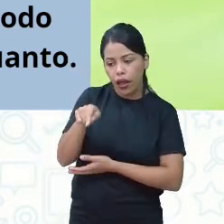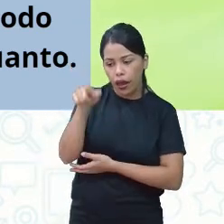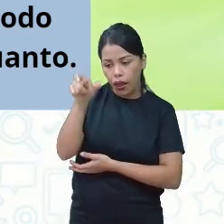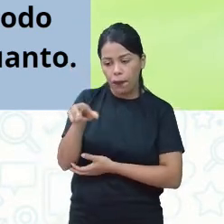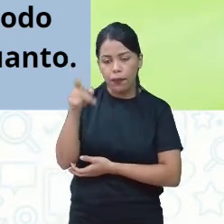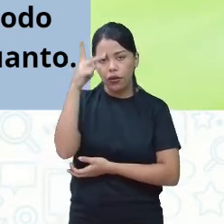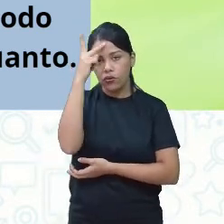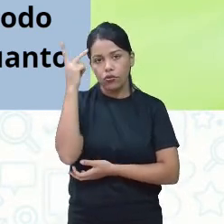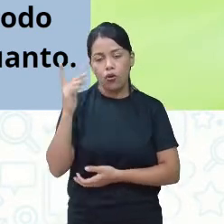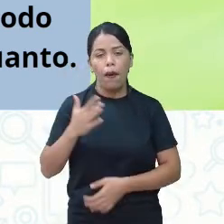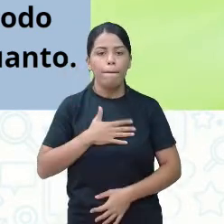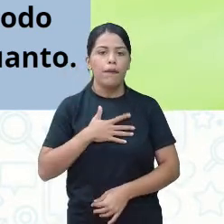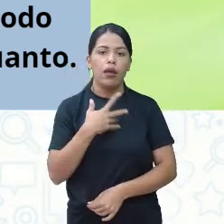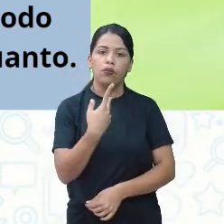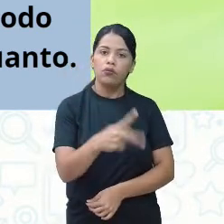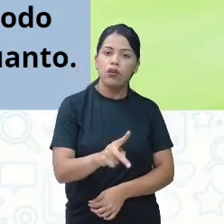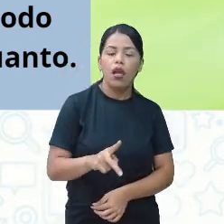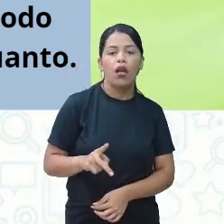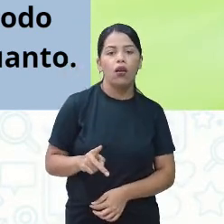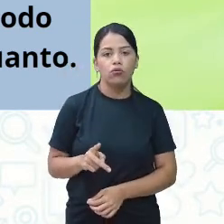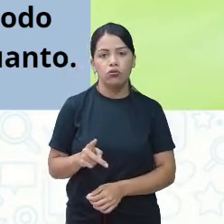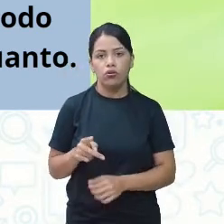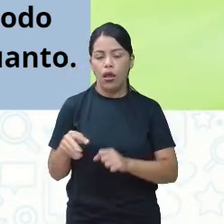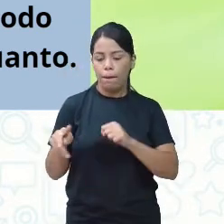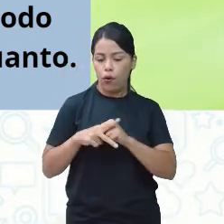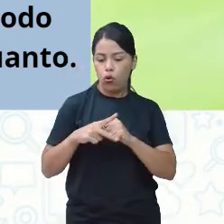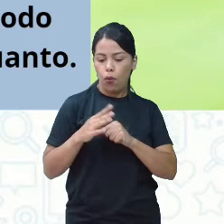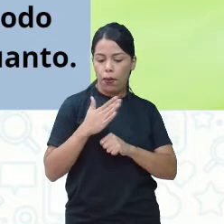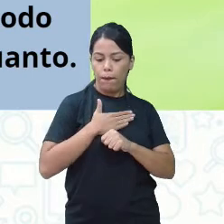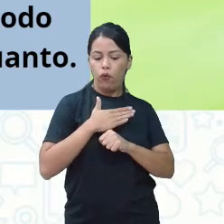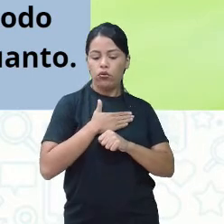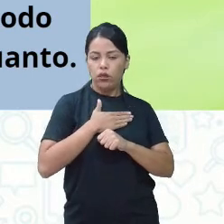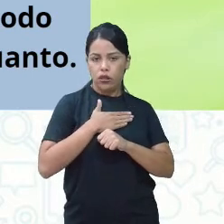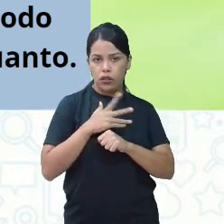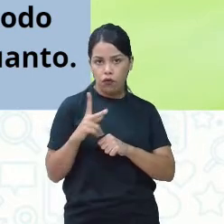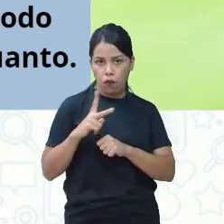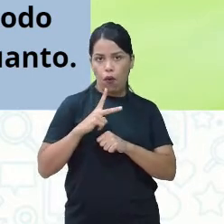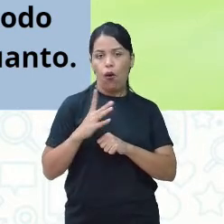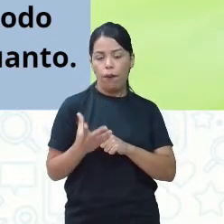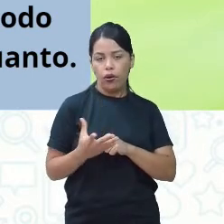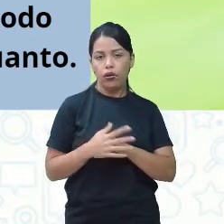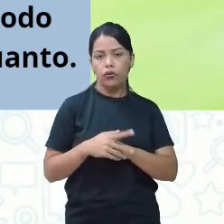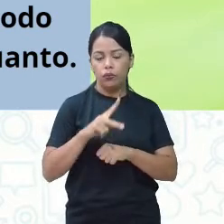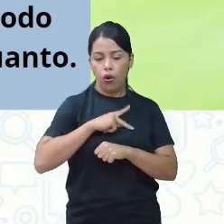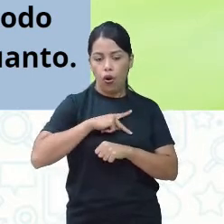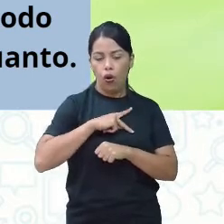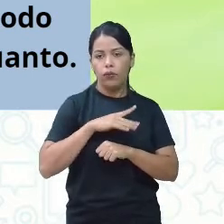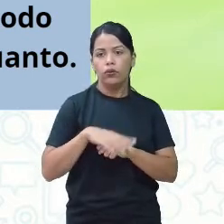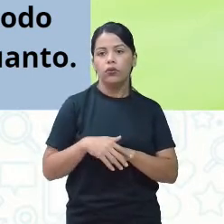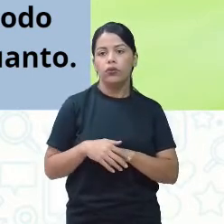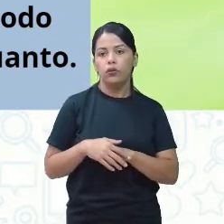Então, eu tenho meus, teus e suas como pronome possessivo, que indica essa posse. Eu tenho